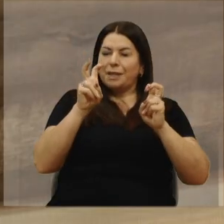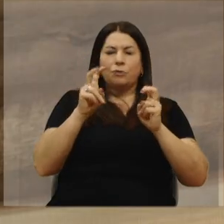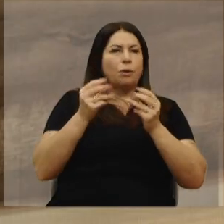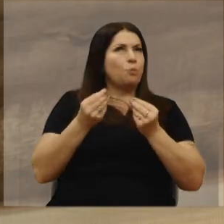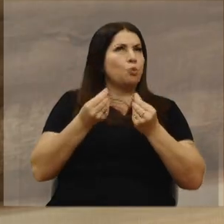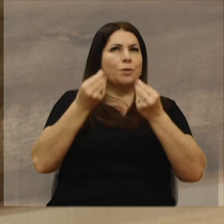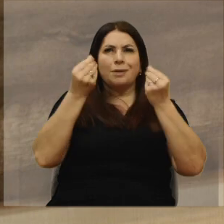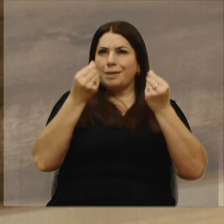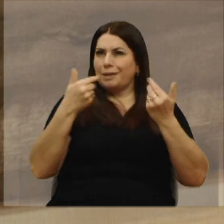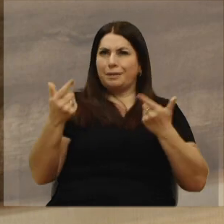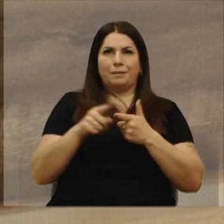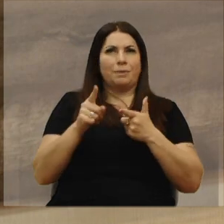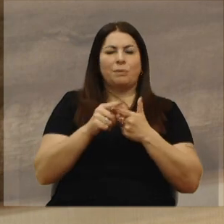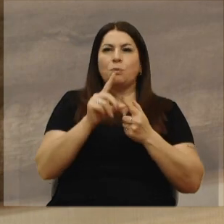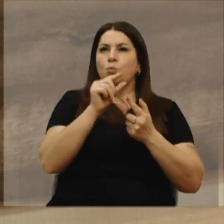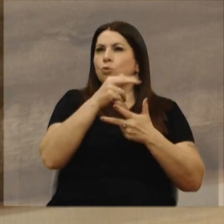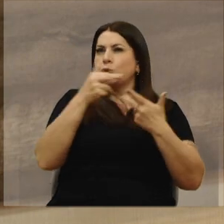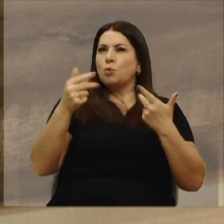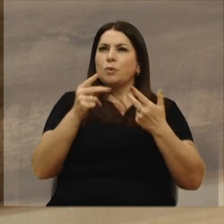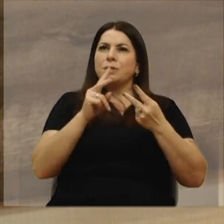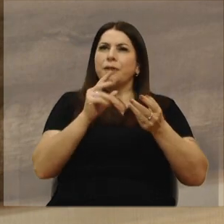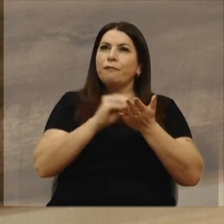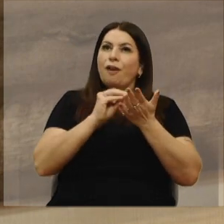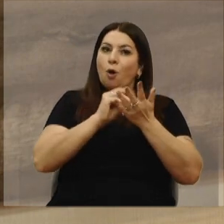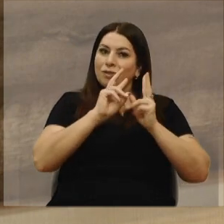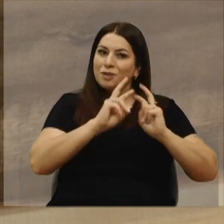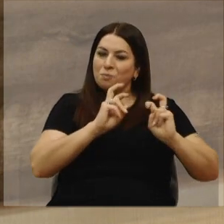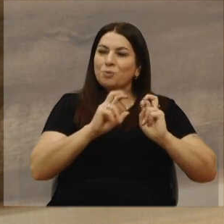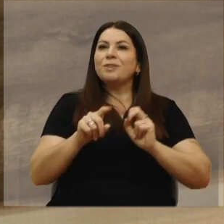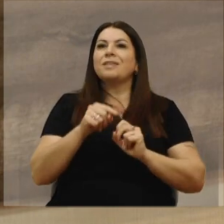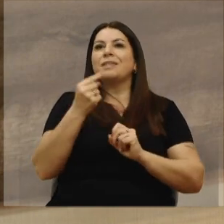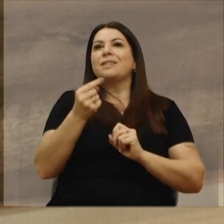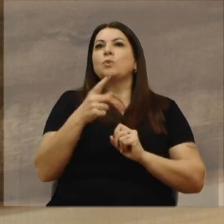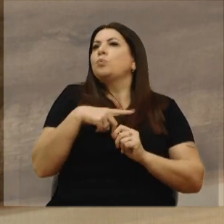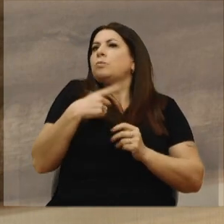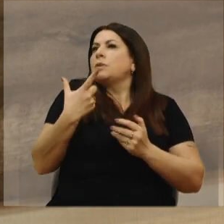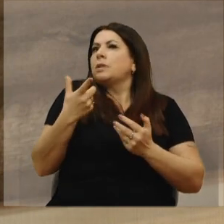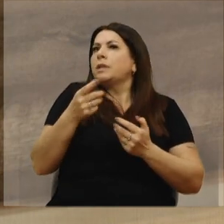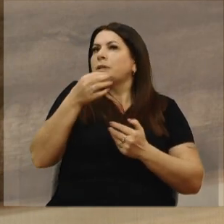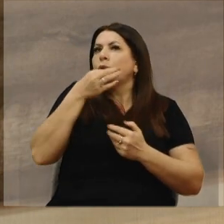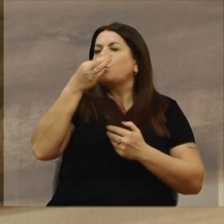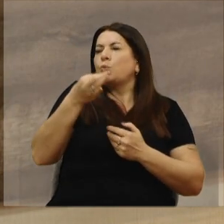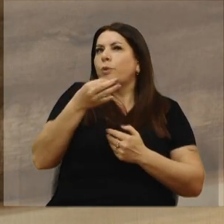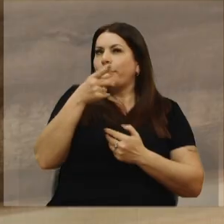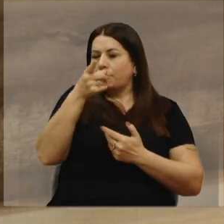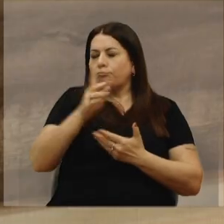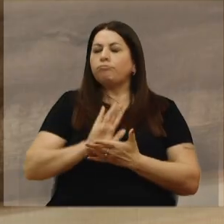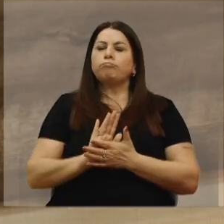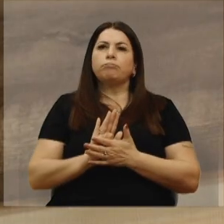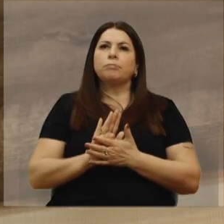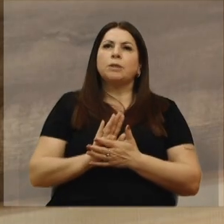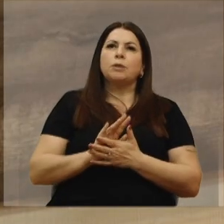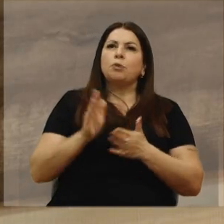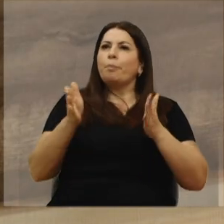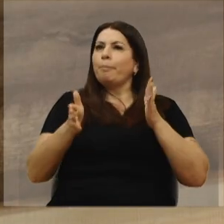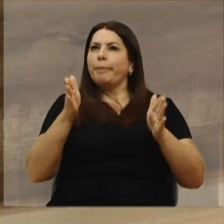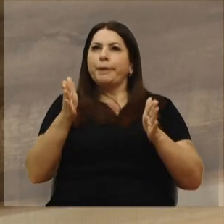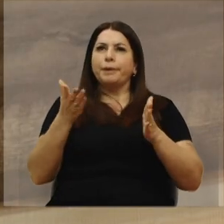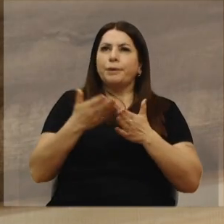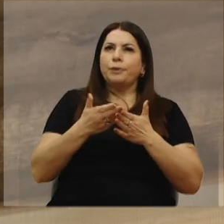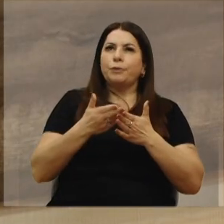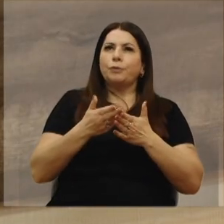temática, que é muito rica, e temos ainda muitos pontos a explorarmos, a que se deve, na tua ótica, e